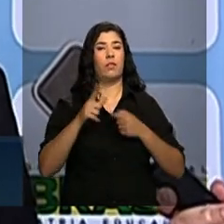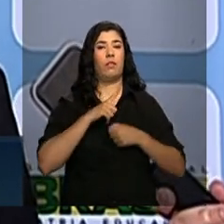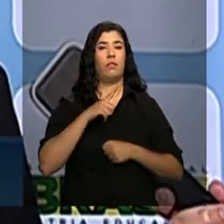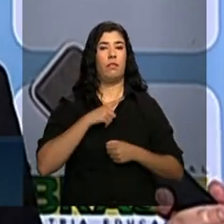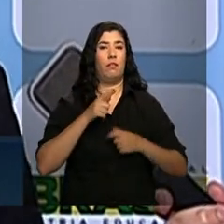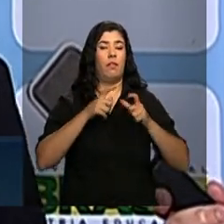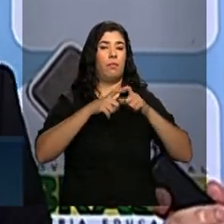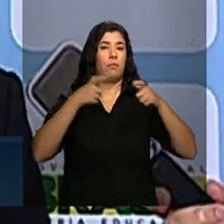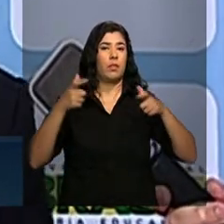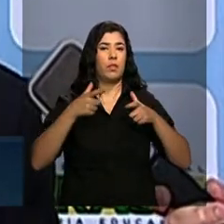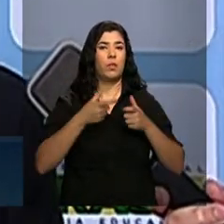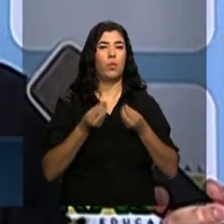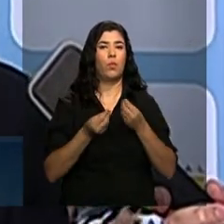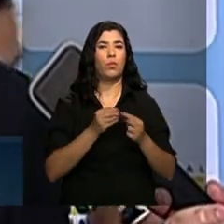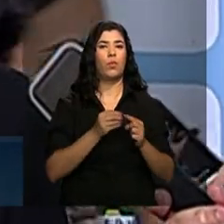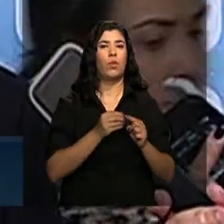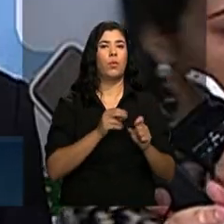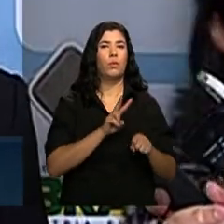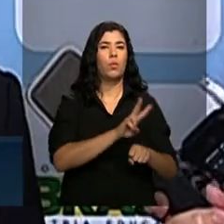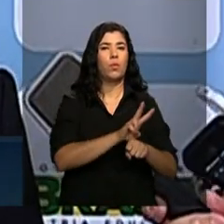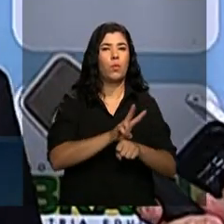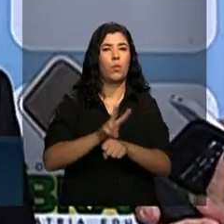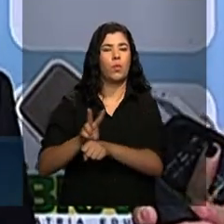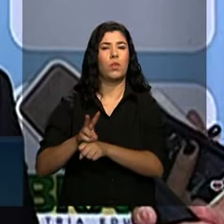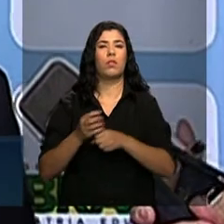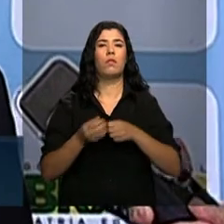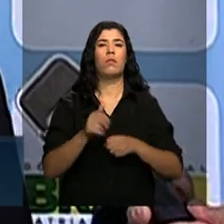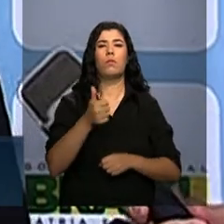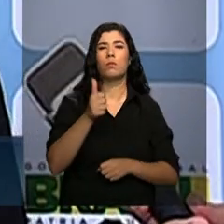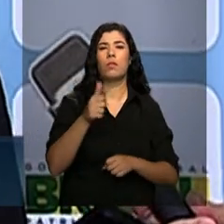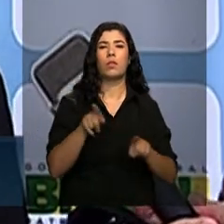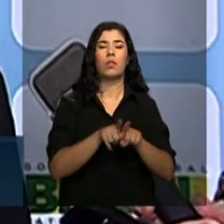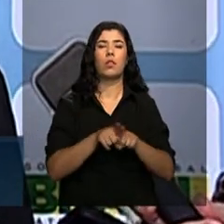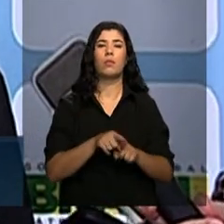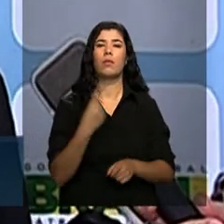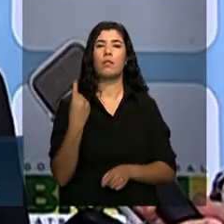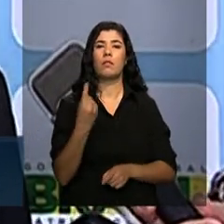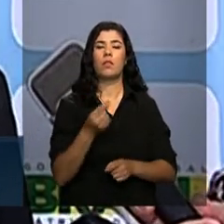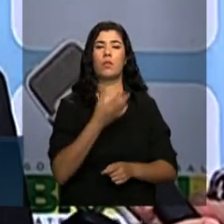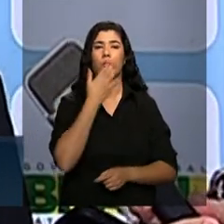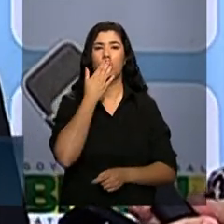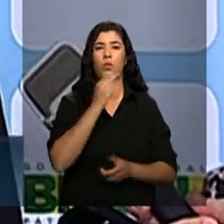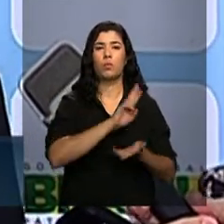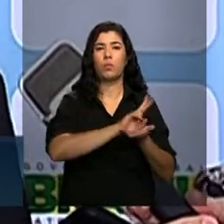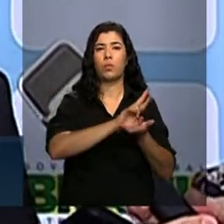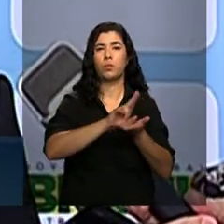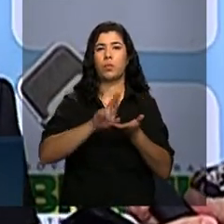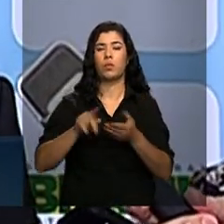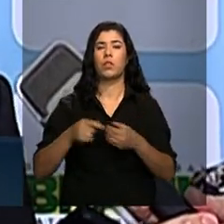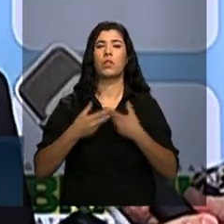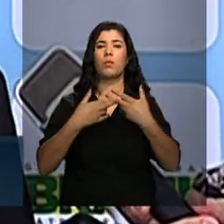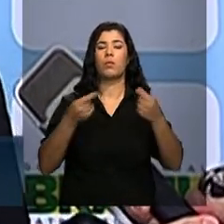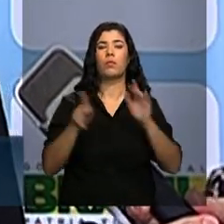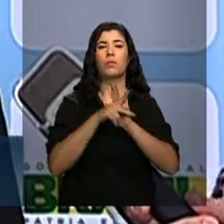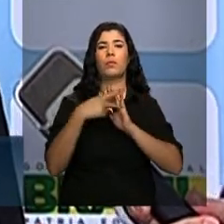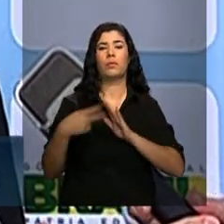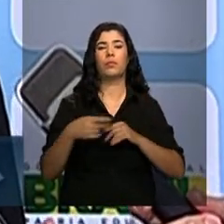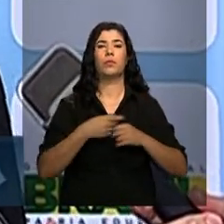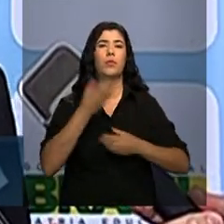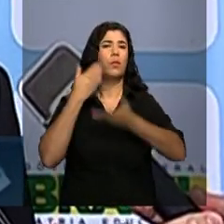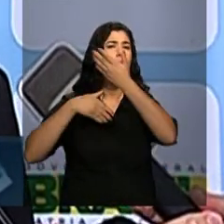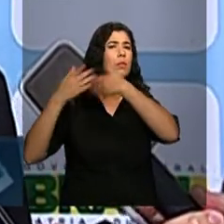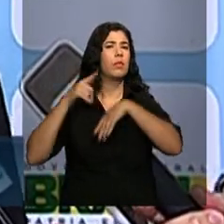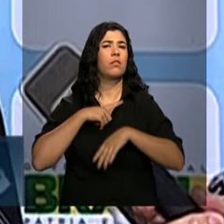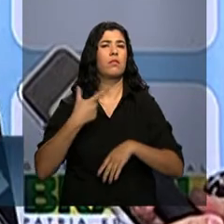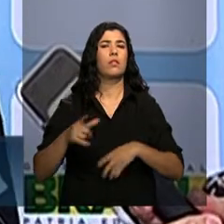uma maior rastreabilidade, maior controle da qualidade desses produtos, aonde eles estão, com que características, coisas que eram